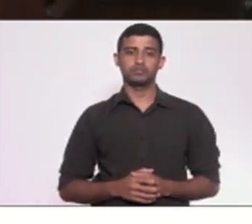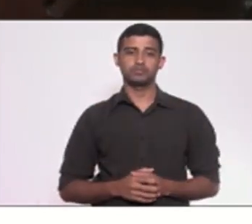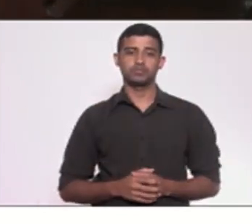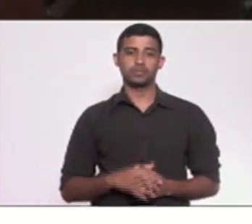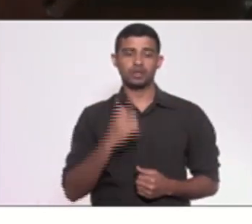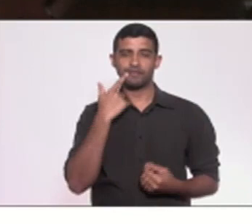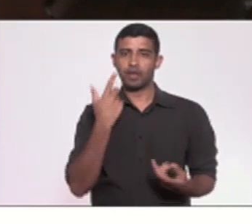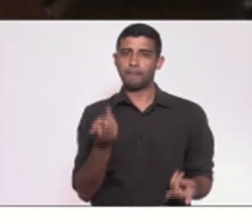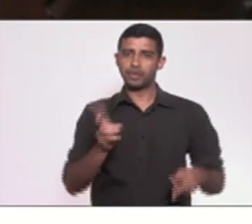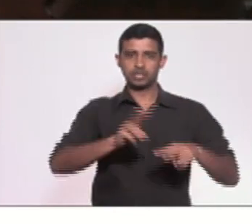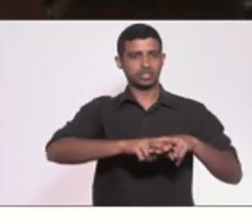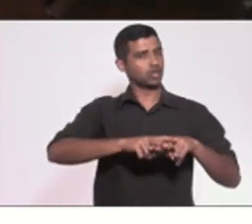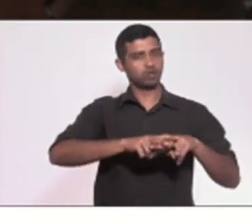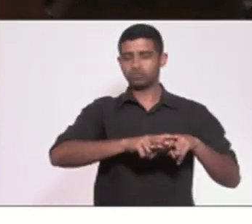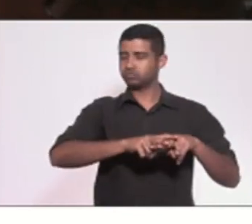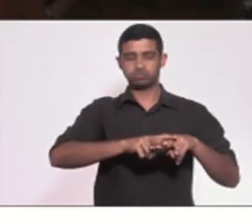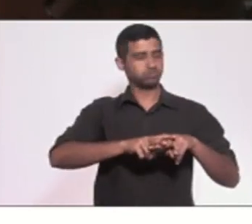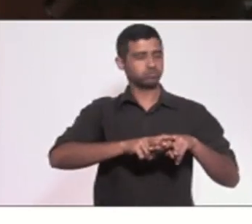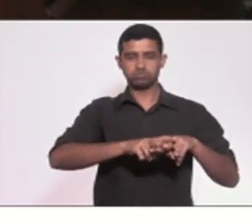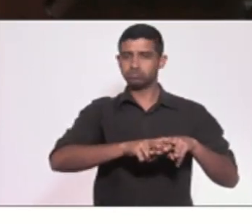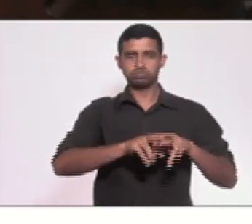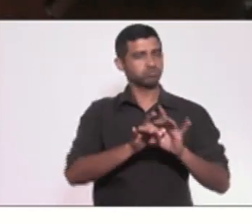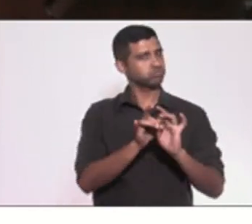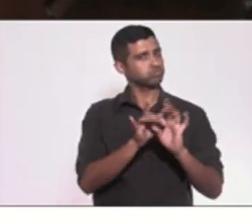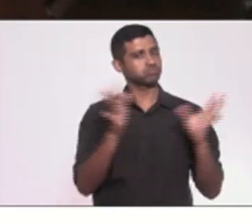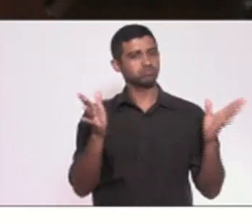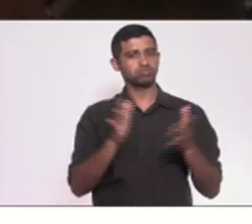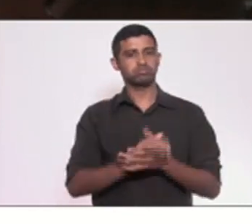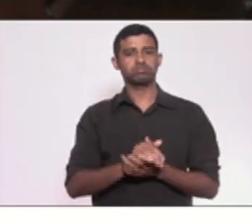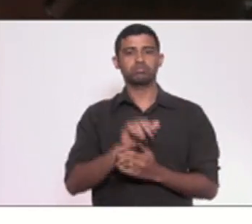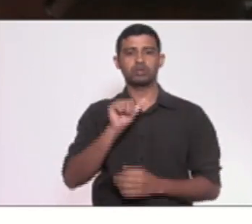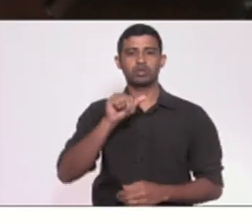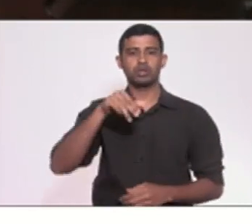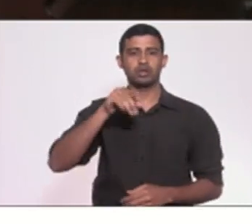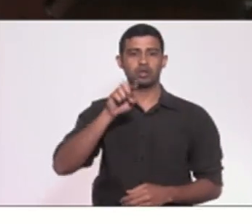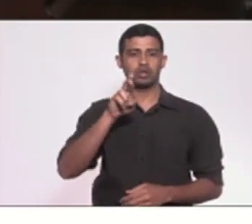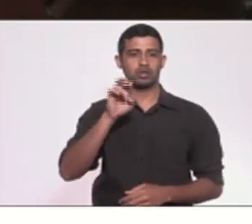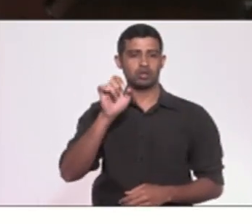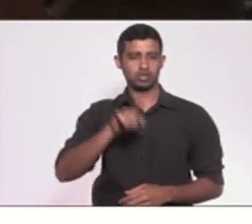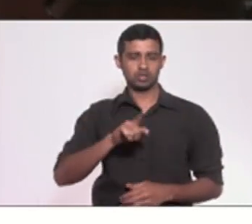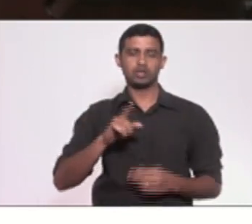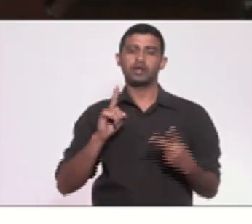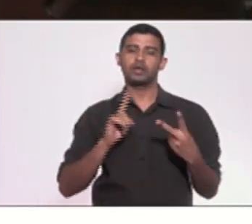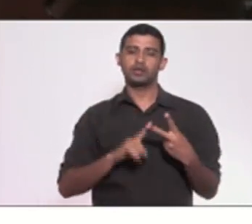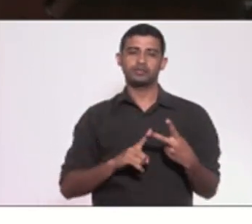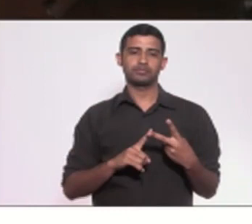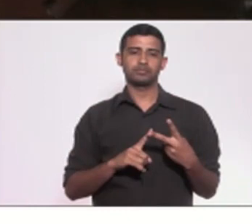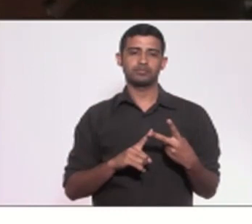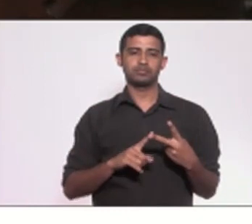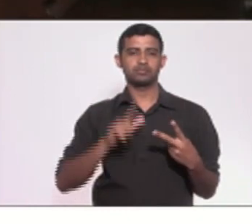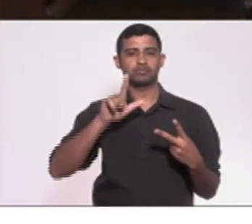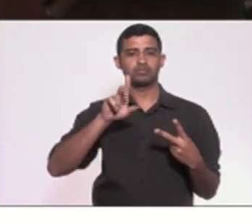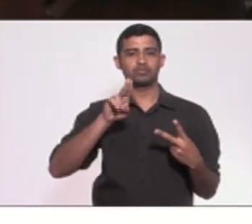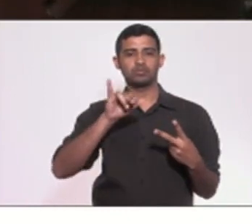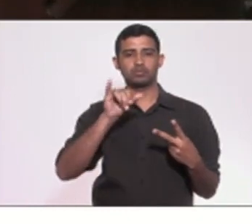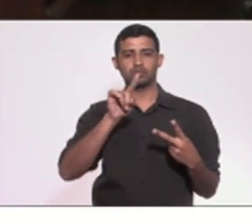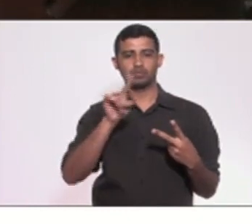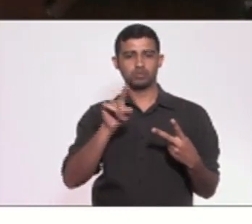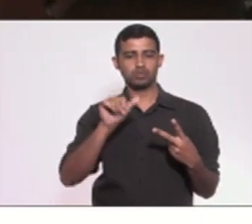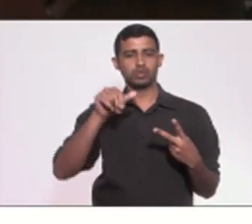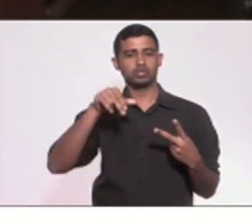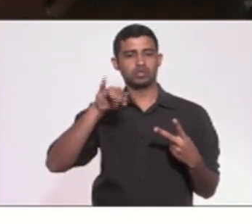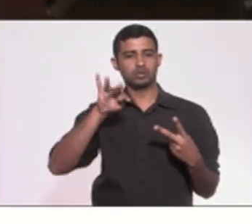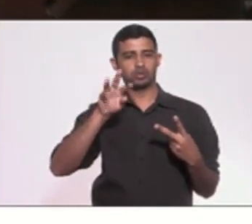prisão cautelar imposta aos parlamentares André Gustavo Pereira Correia da Silva, Luiz Antônio